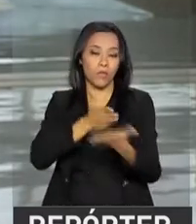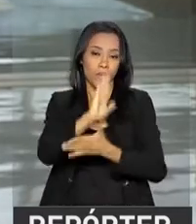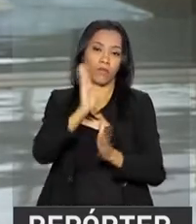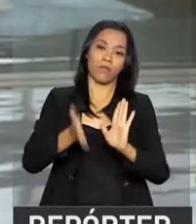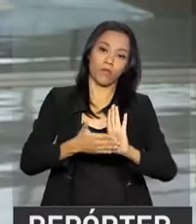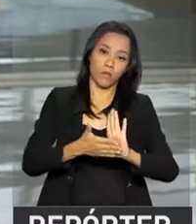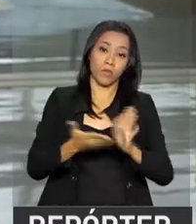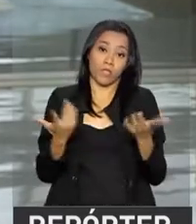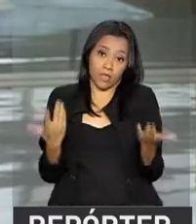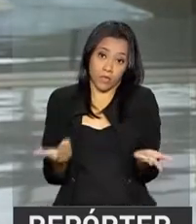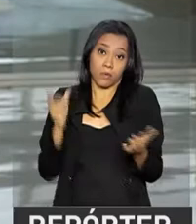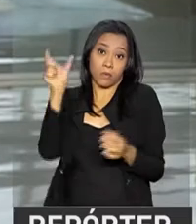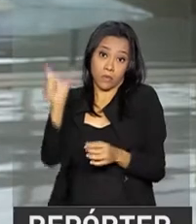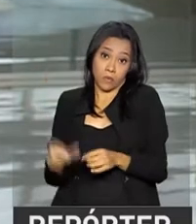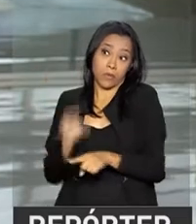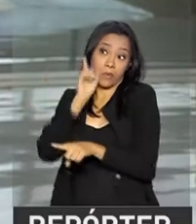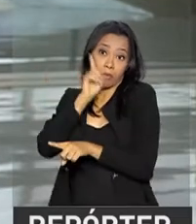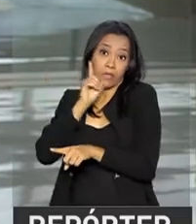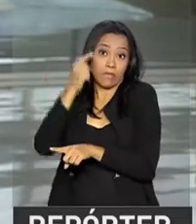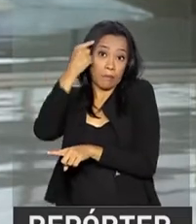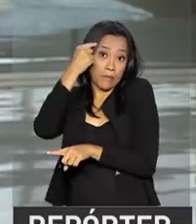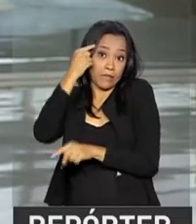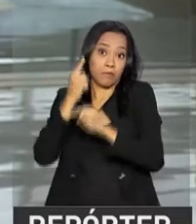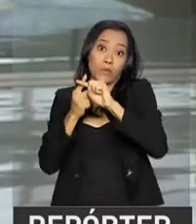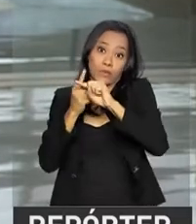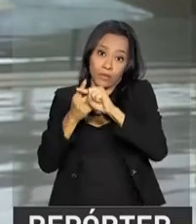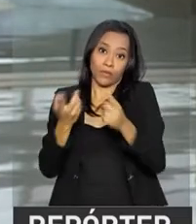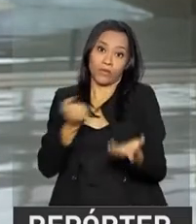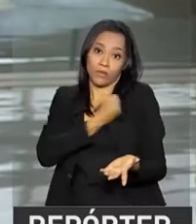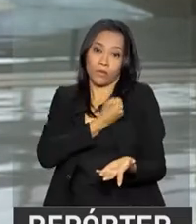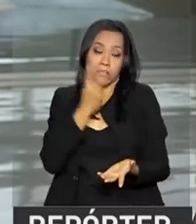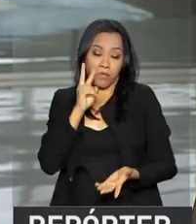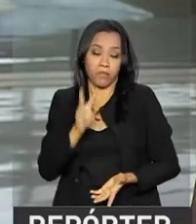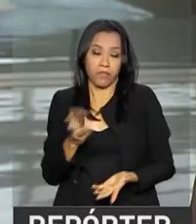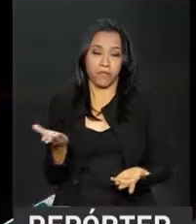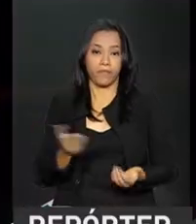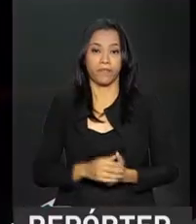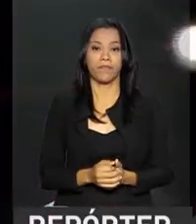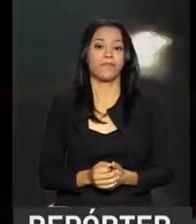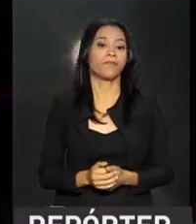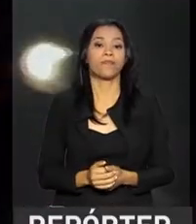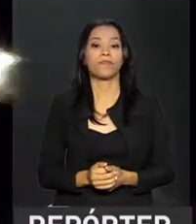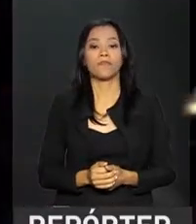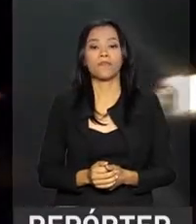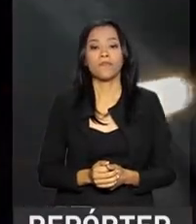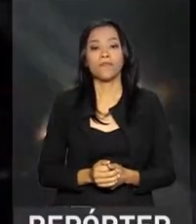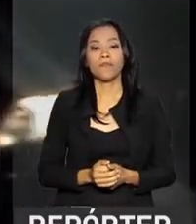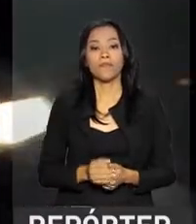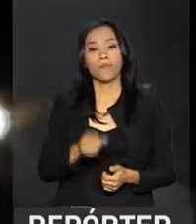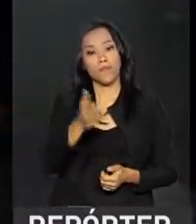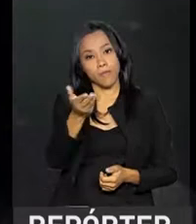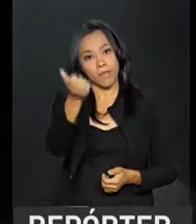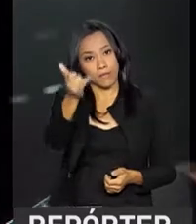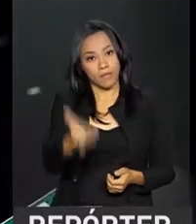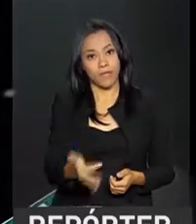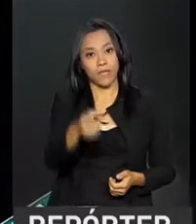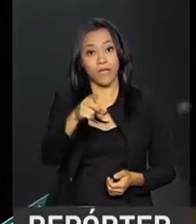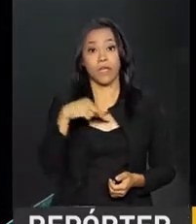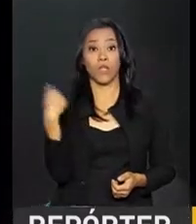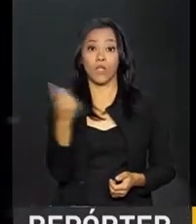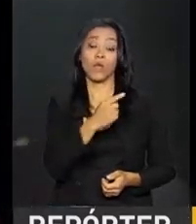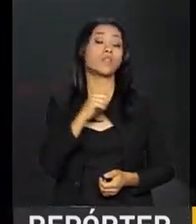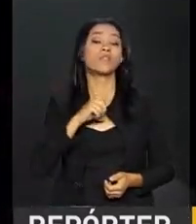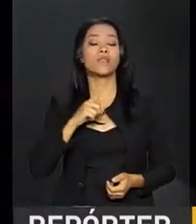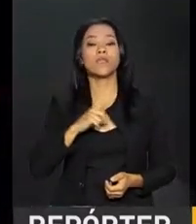beto mansur está otimista com os números vamos ver nós temos 15 dias